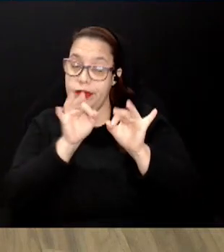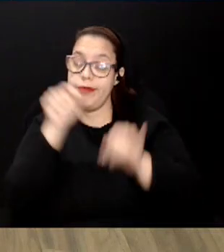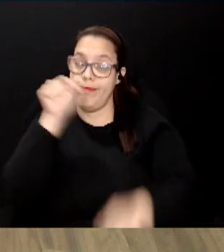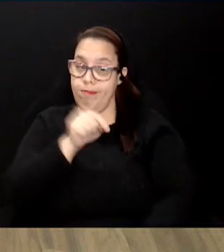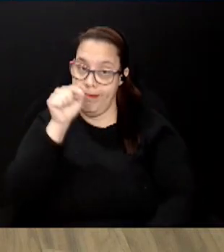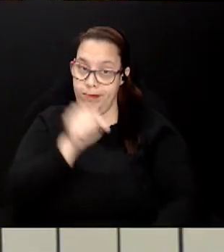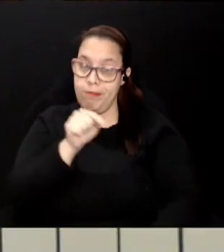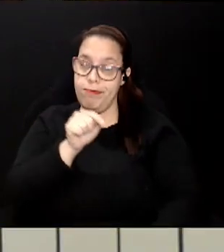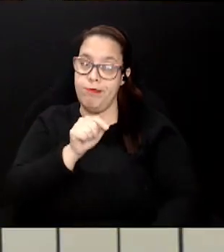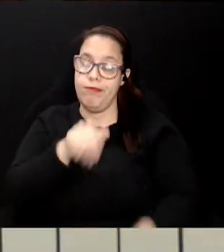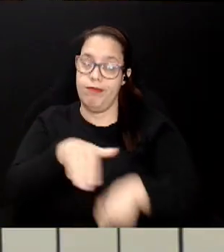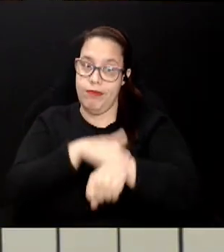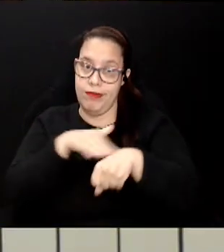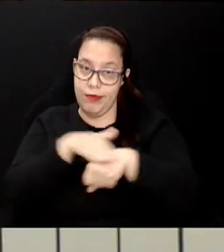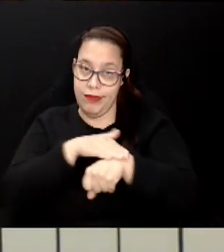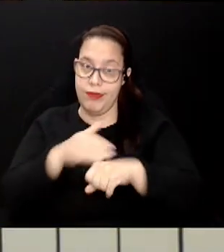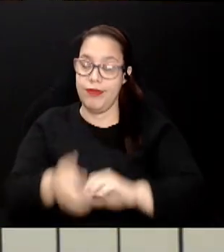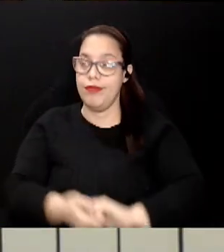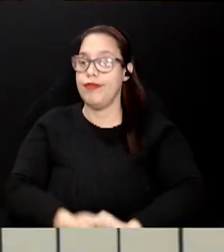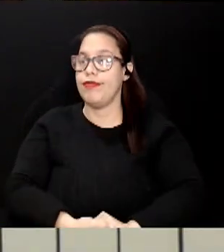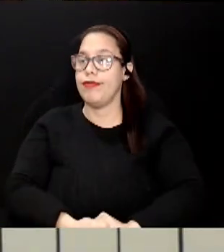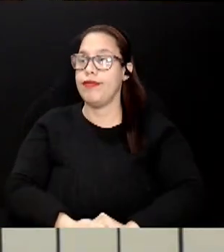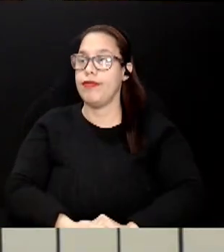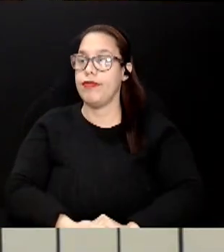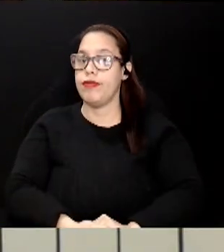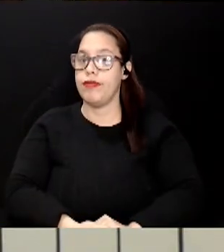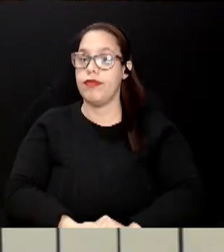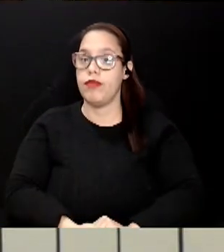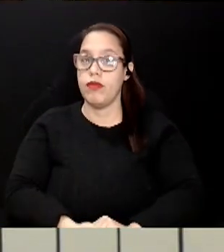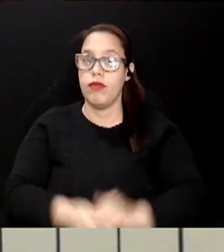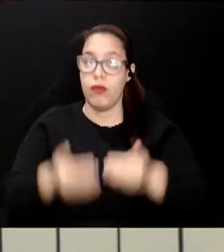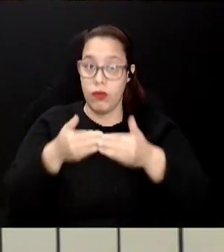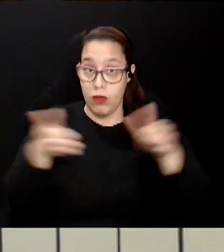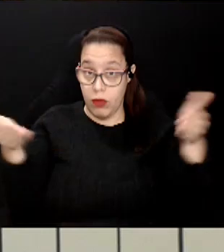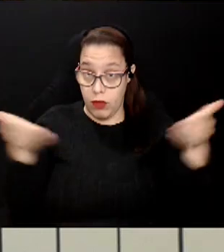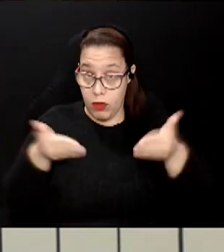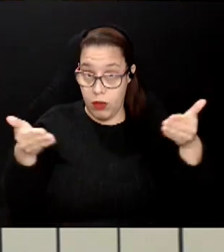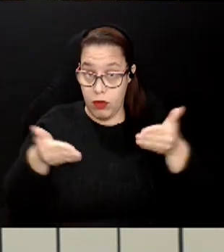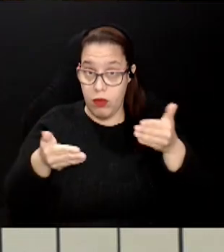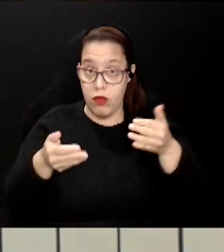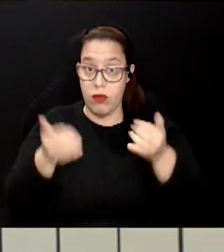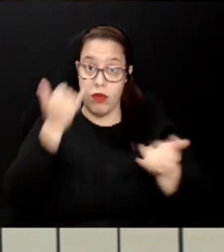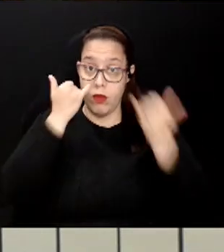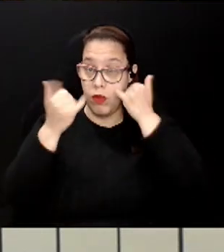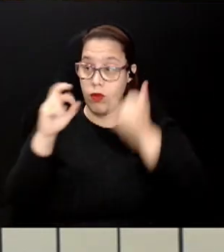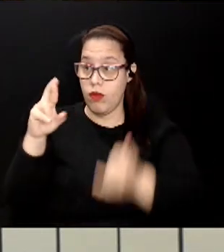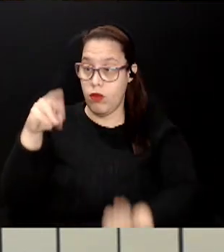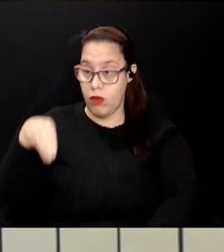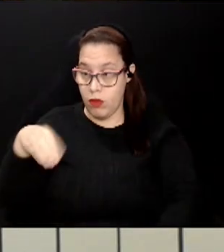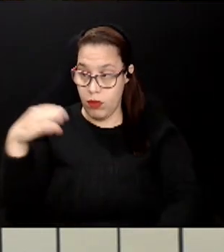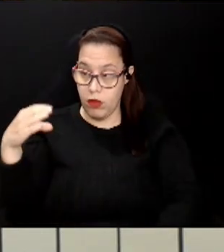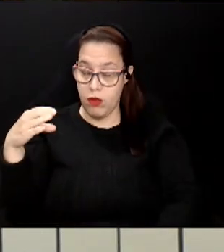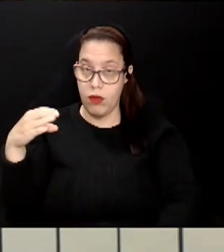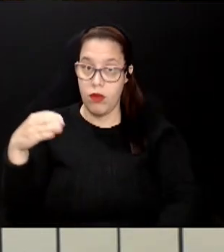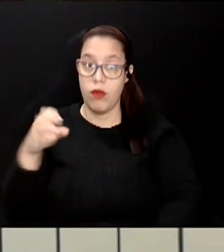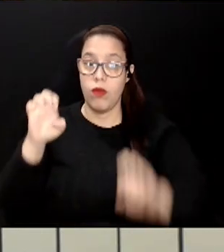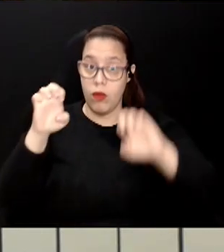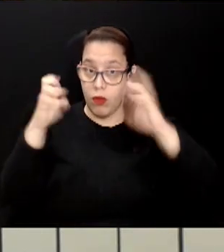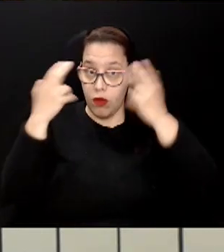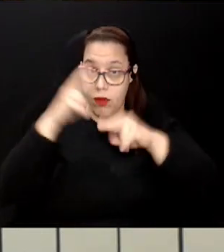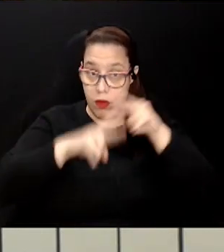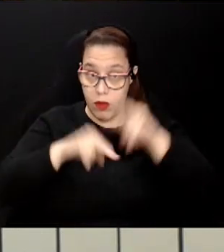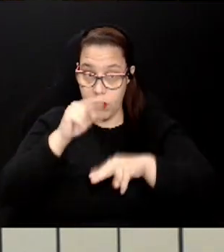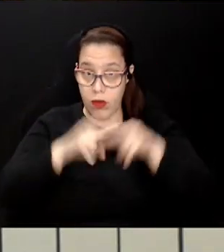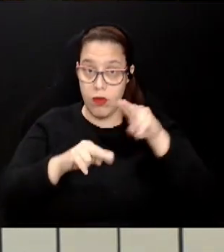no nosso telejornal. A gente abre a edição de hoje com as notícias da metrópole. As festas juninas já começaram